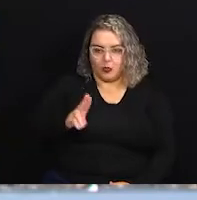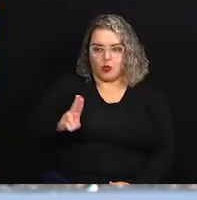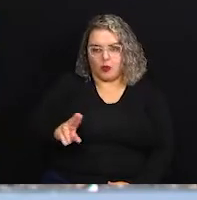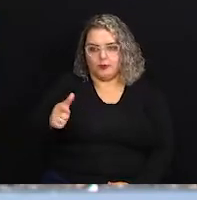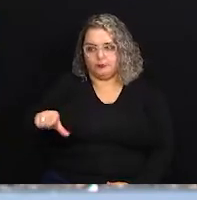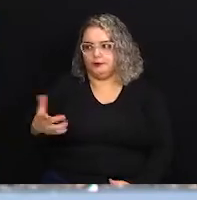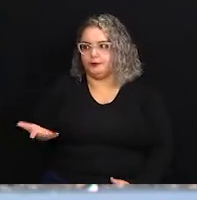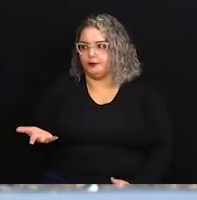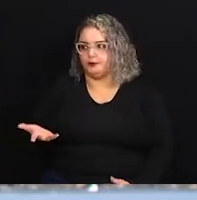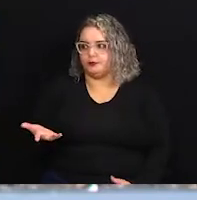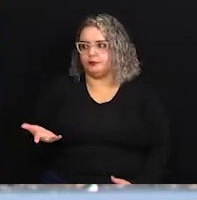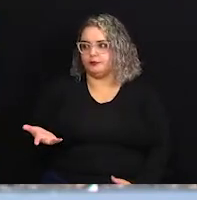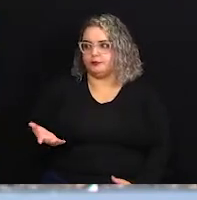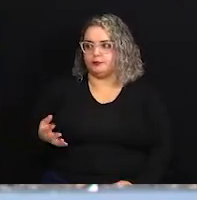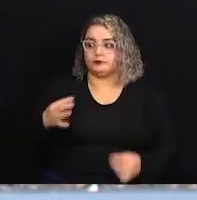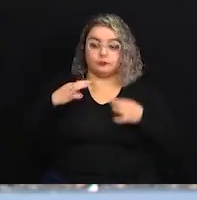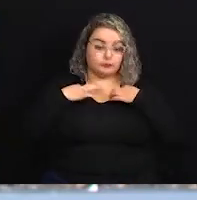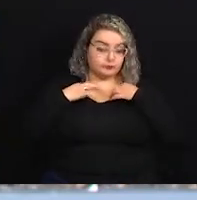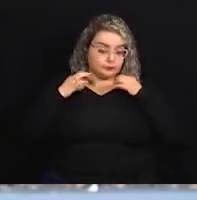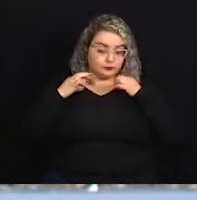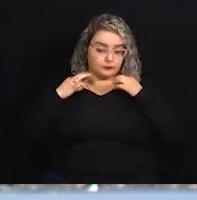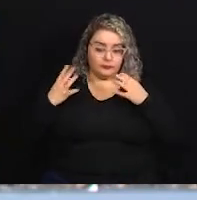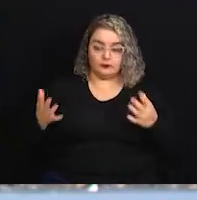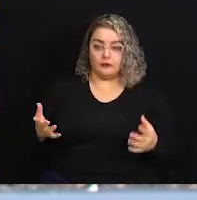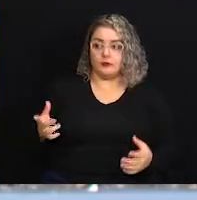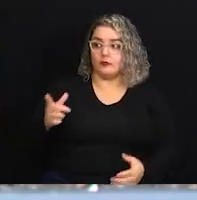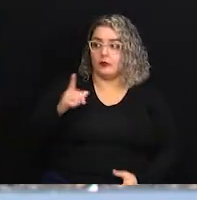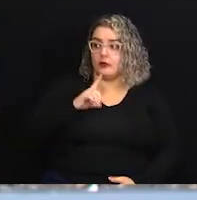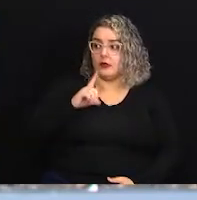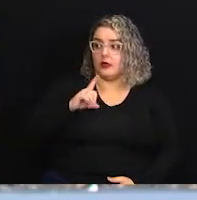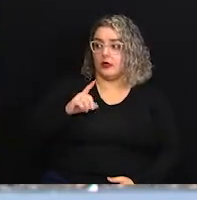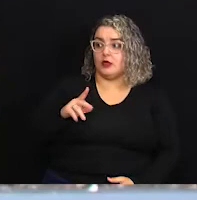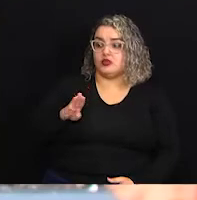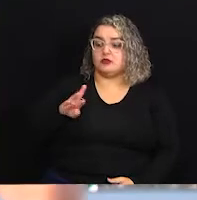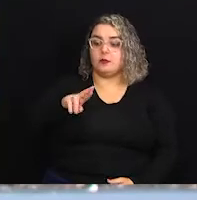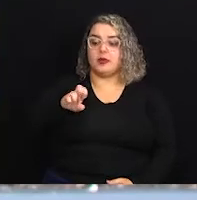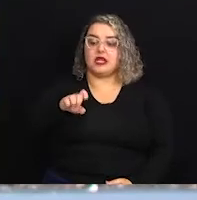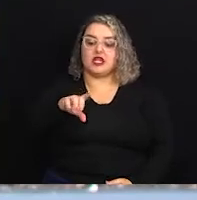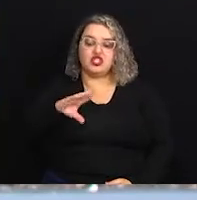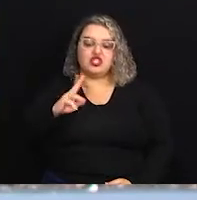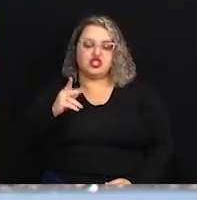reaproveitar, por exemplo, o exemplo do vestuário. Você tem aí os brechós, tem a